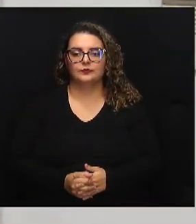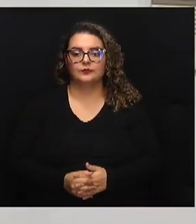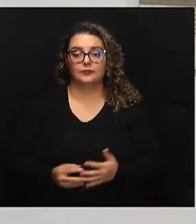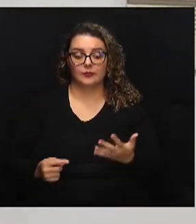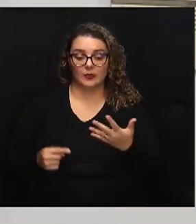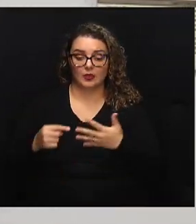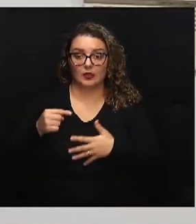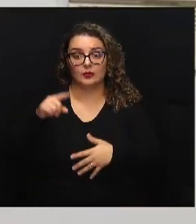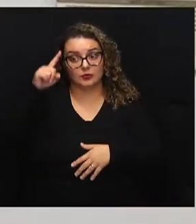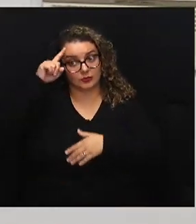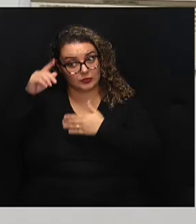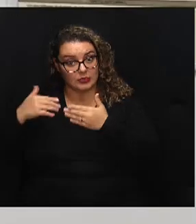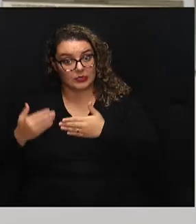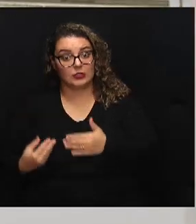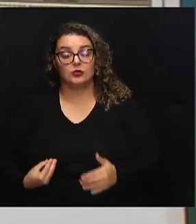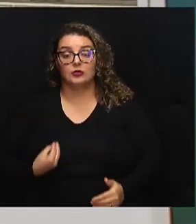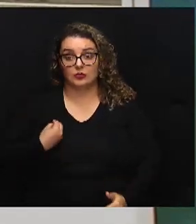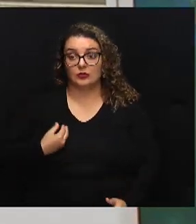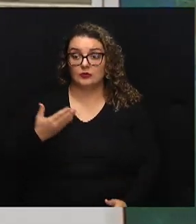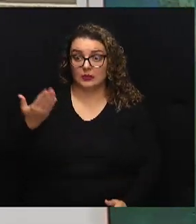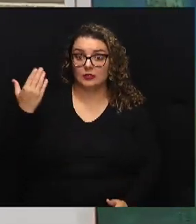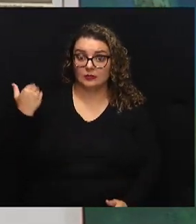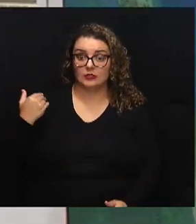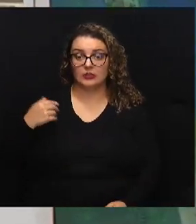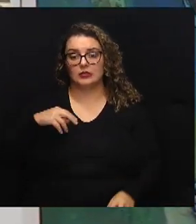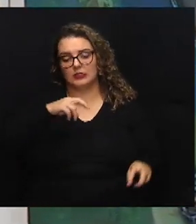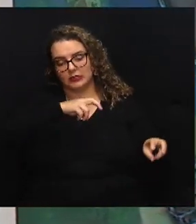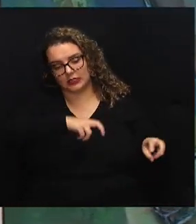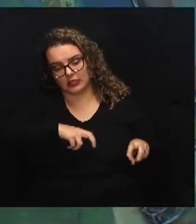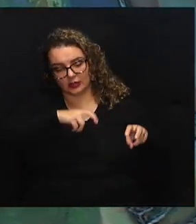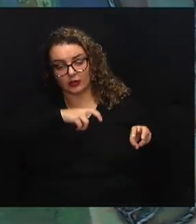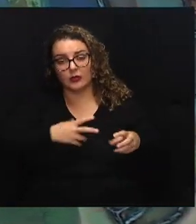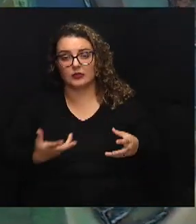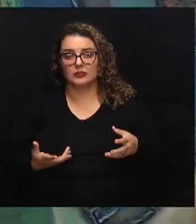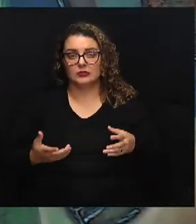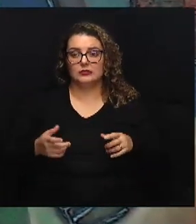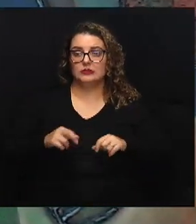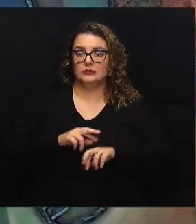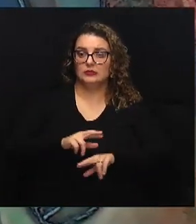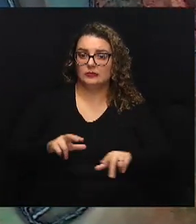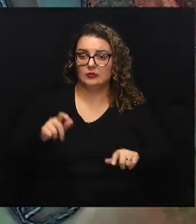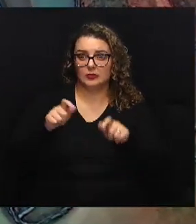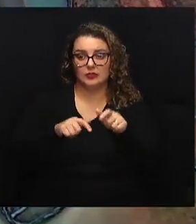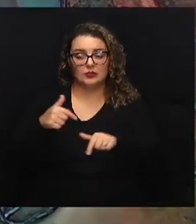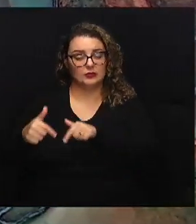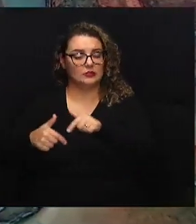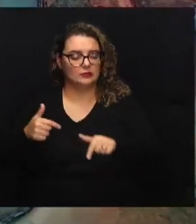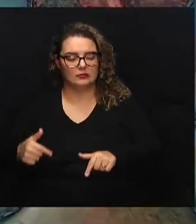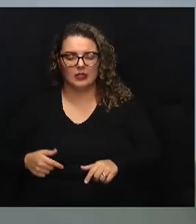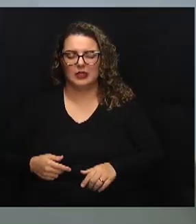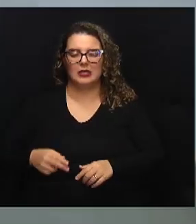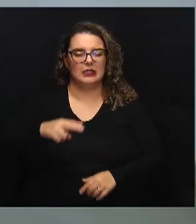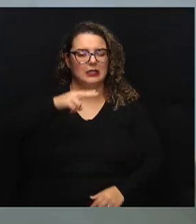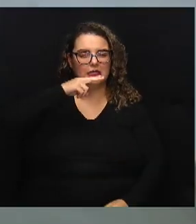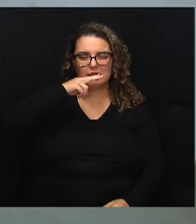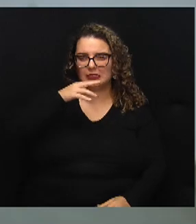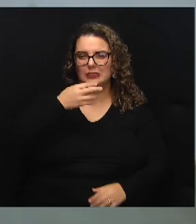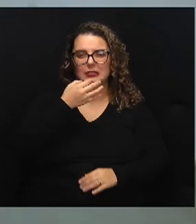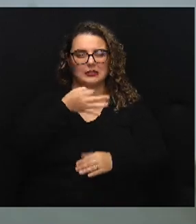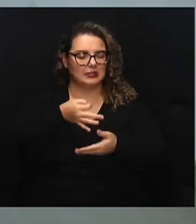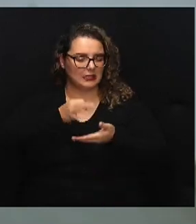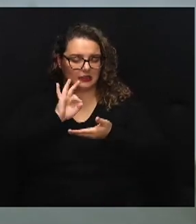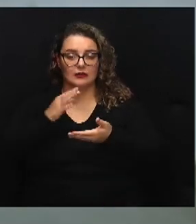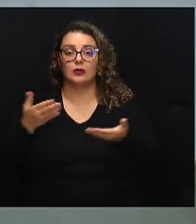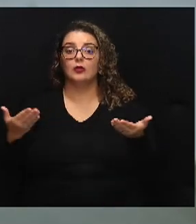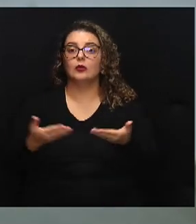elementos do cotidiano que eu vivia, na roça, agricultura, então tinha muito espaço, muita gente trabalhando, muito cortador de cana, café e tudo. Hoje